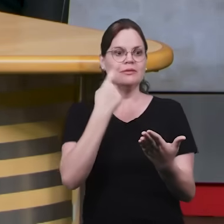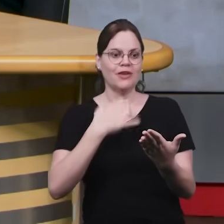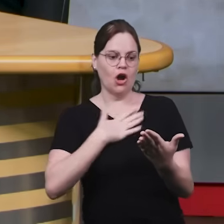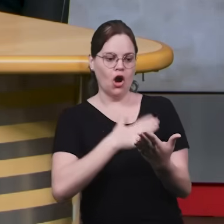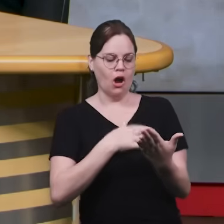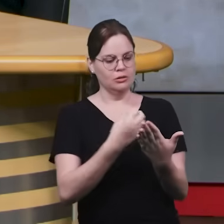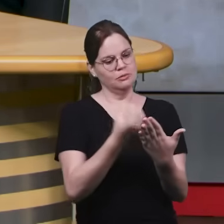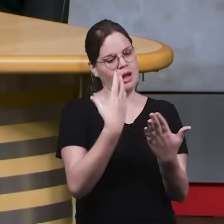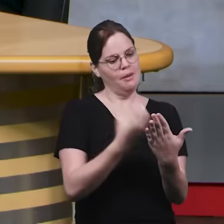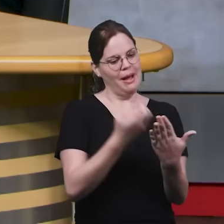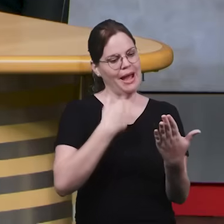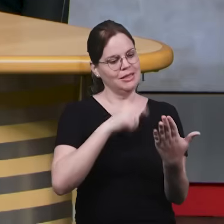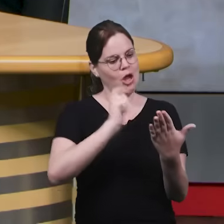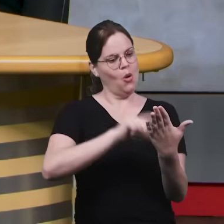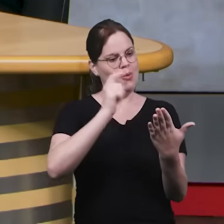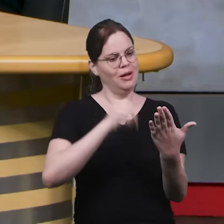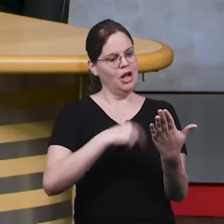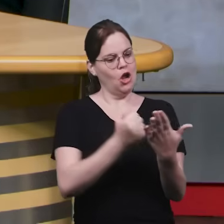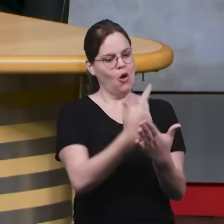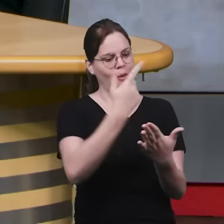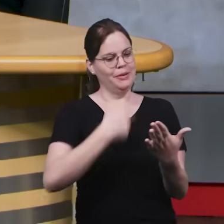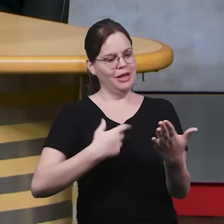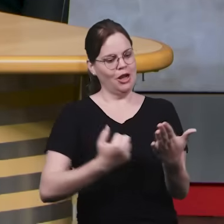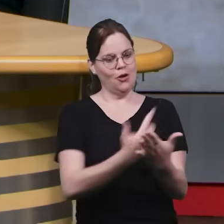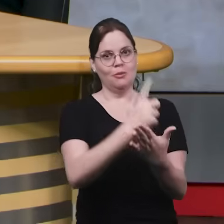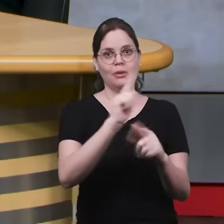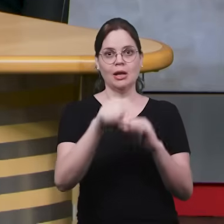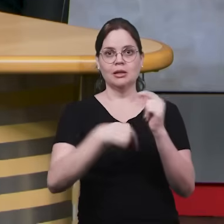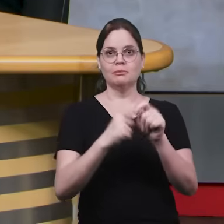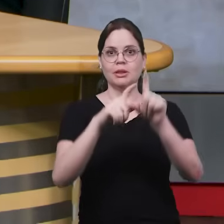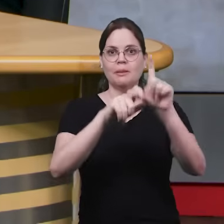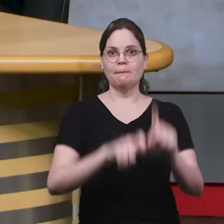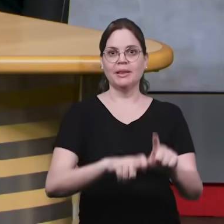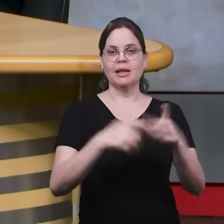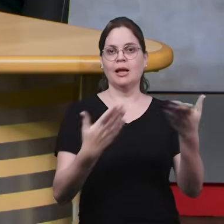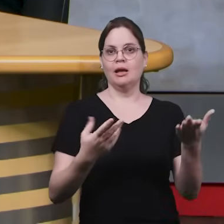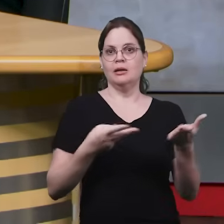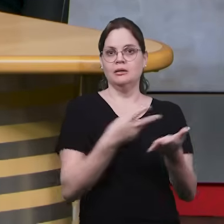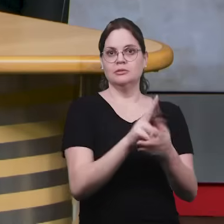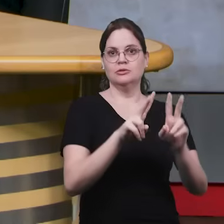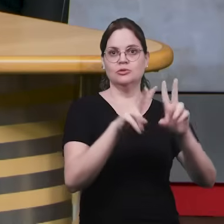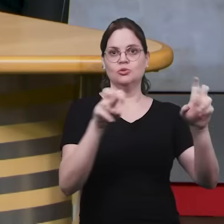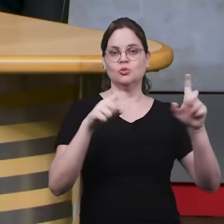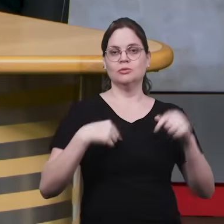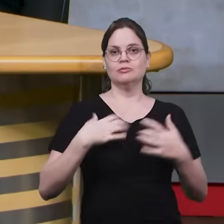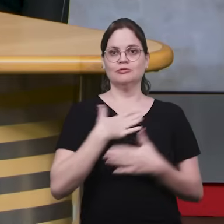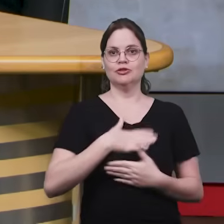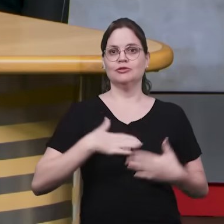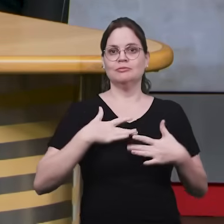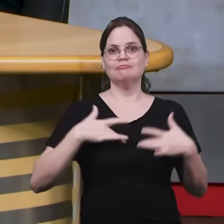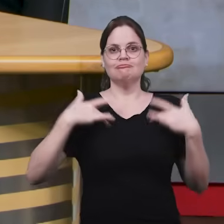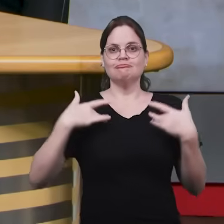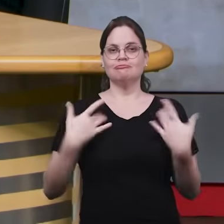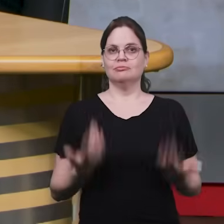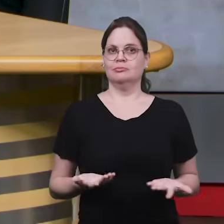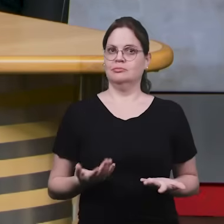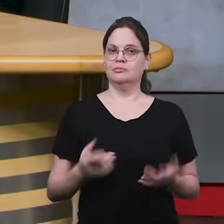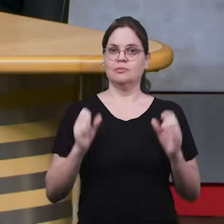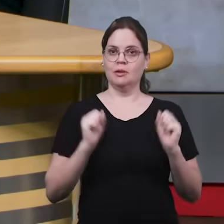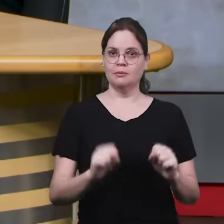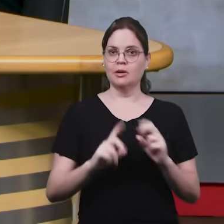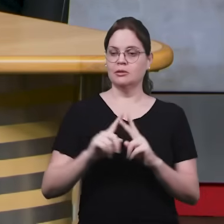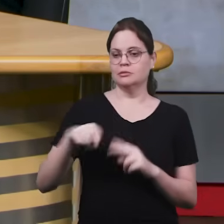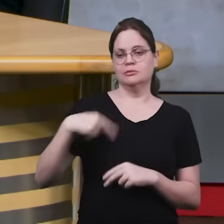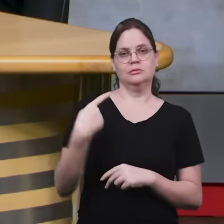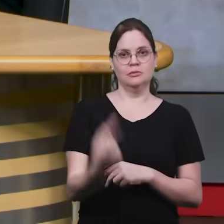gatilhos, e daqui a pouco você se torna até dependente daquele tipo de sensação, né? E